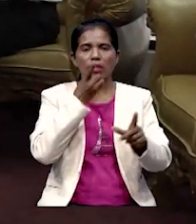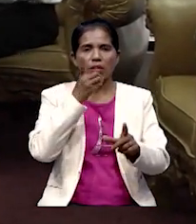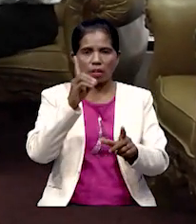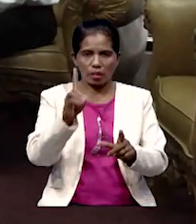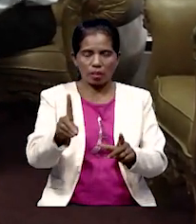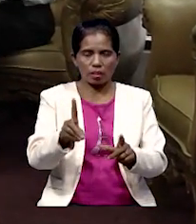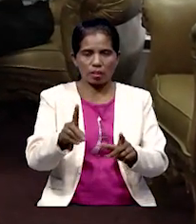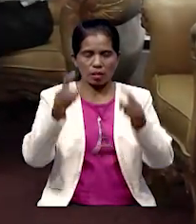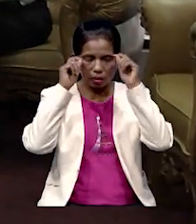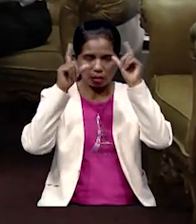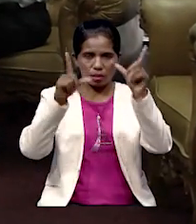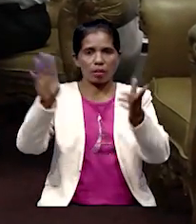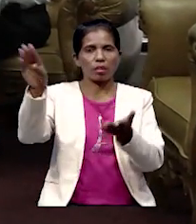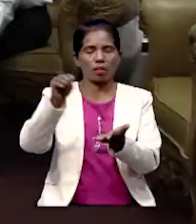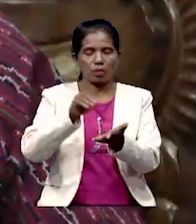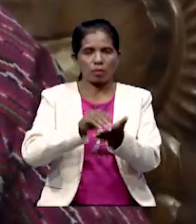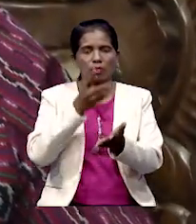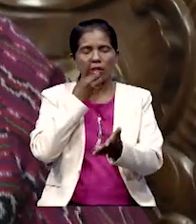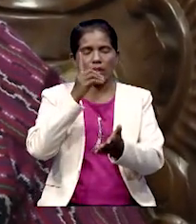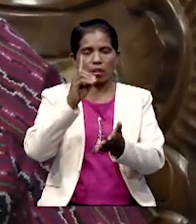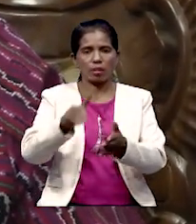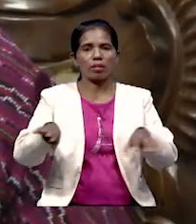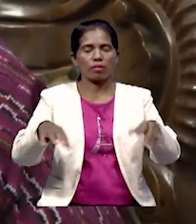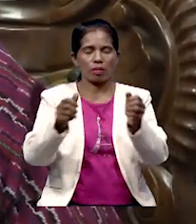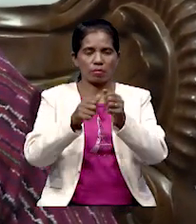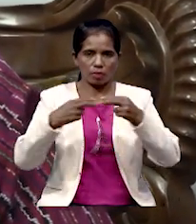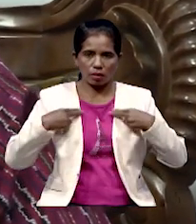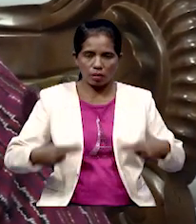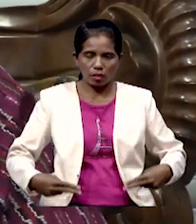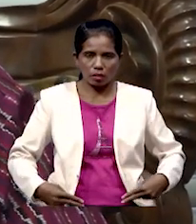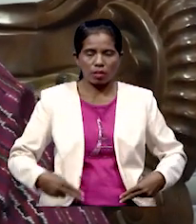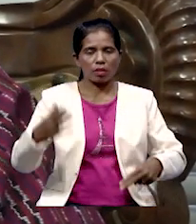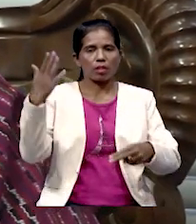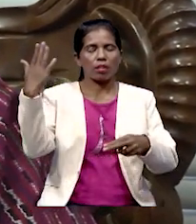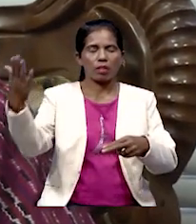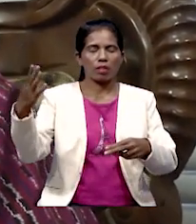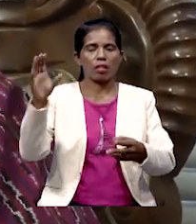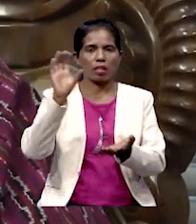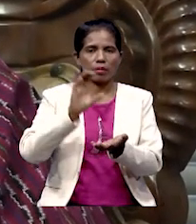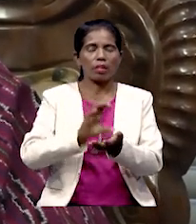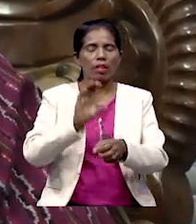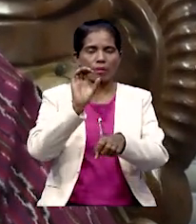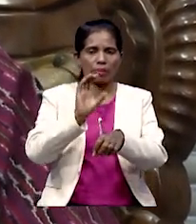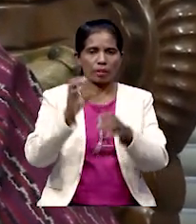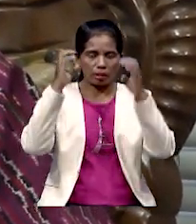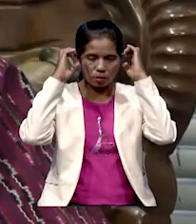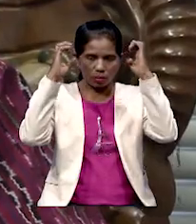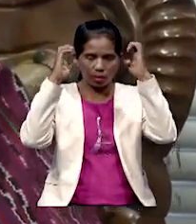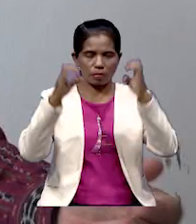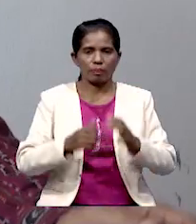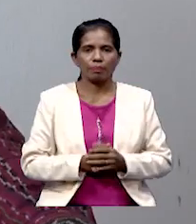katak Timor-Leste adopta declaração fraternidade humana ne e a currículo educação nian.